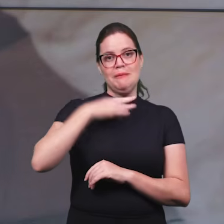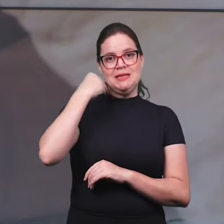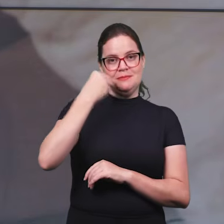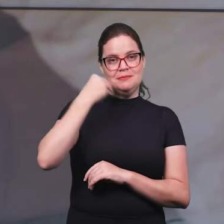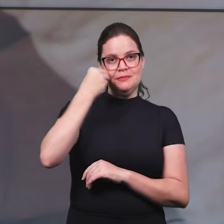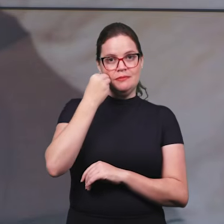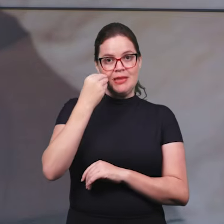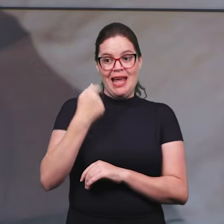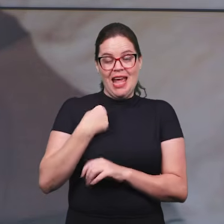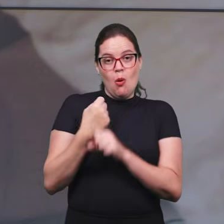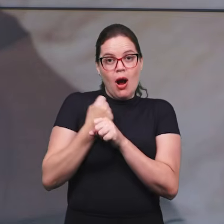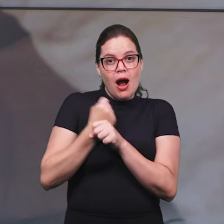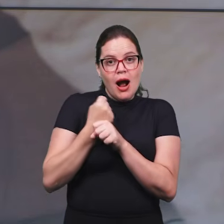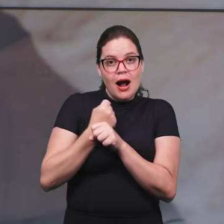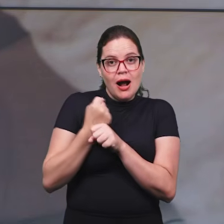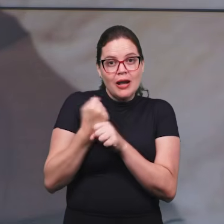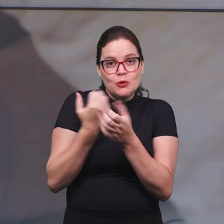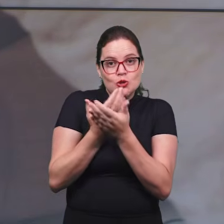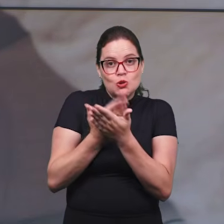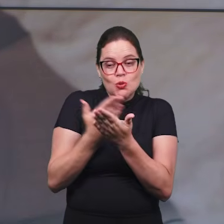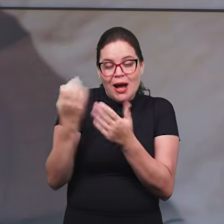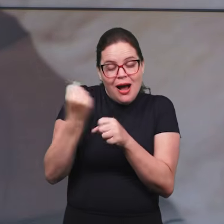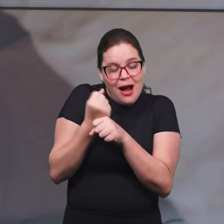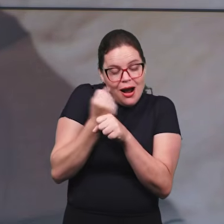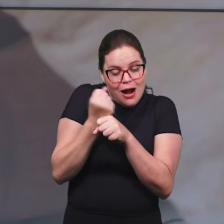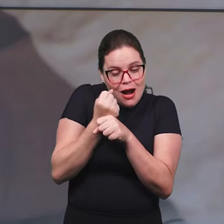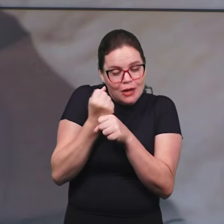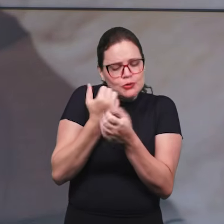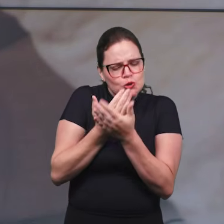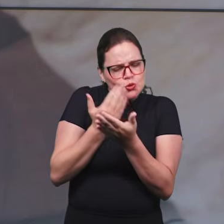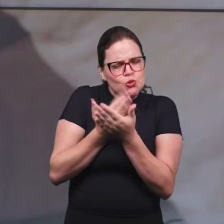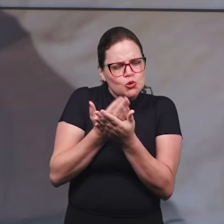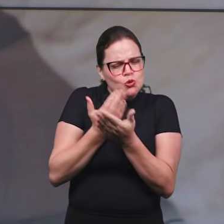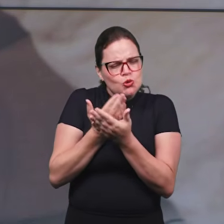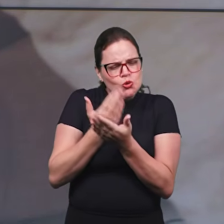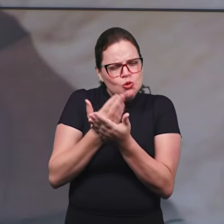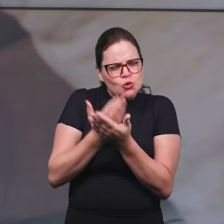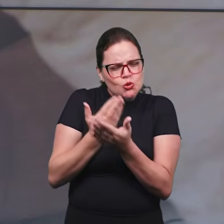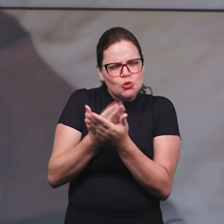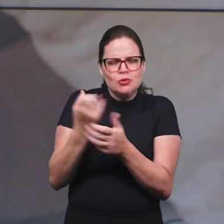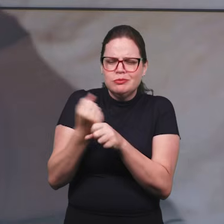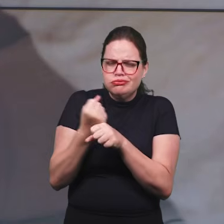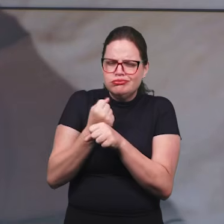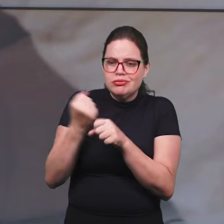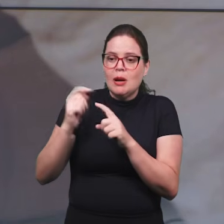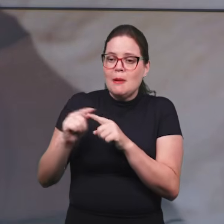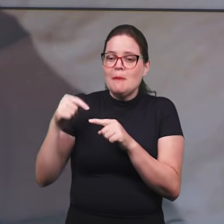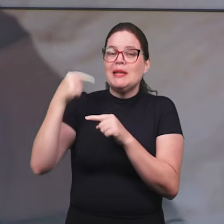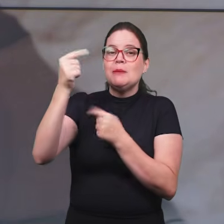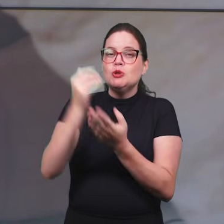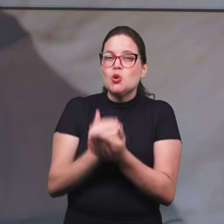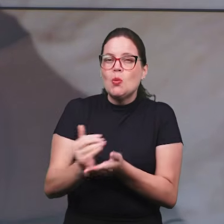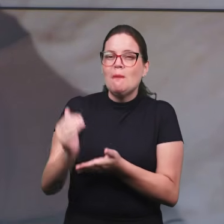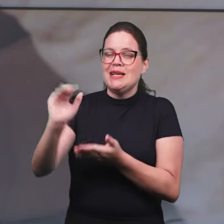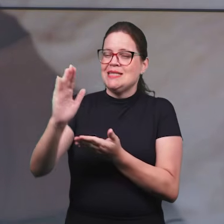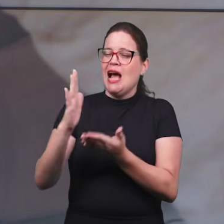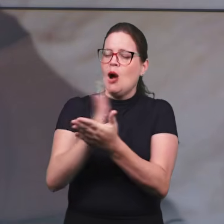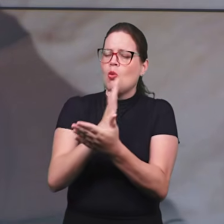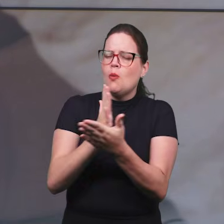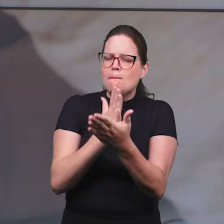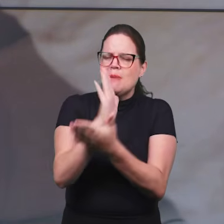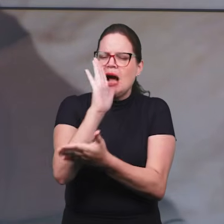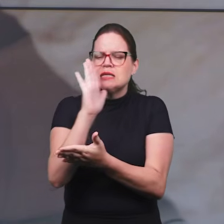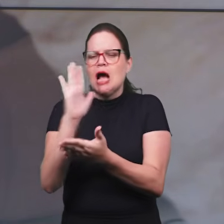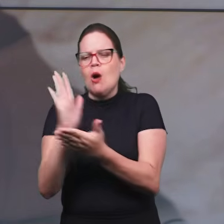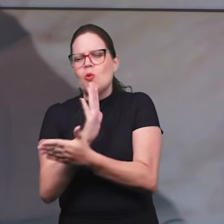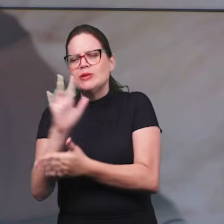trajetória, foram anos de preparação até os primeiros resultados começarem a surgir e a